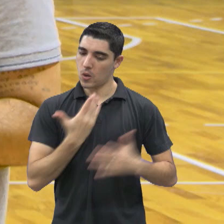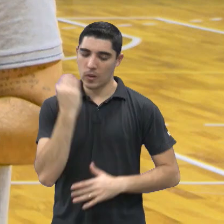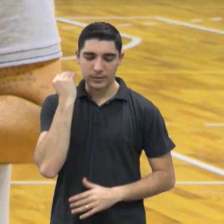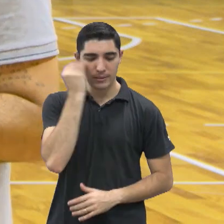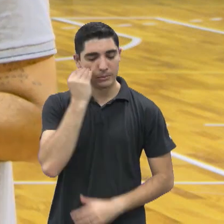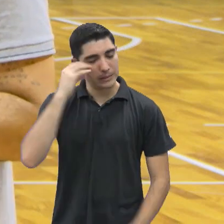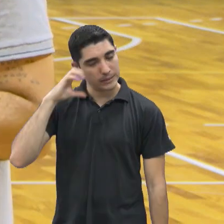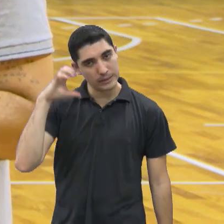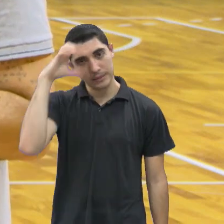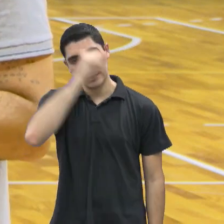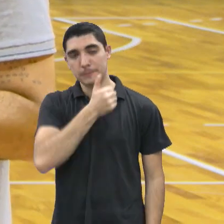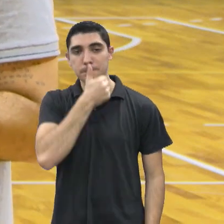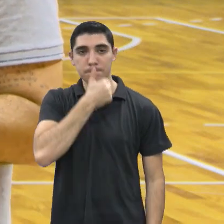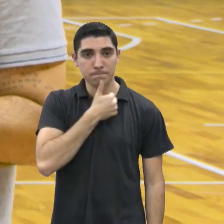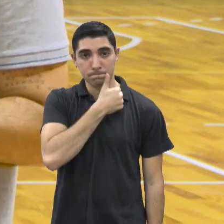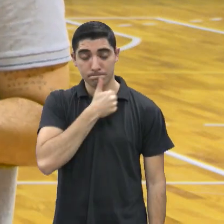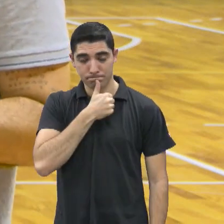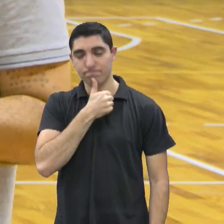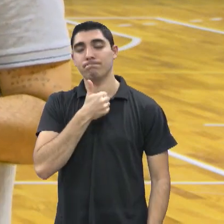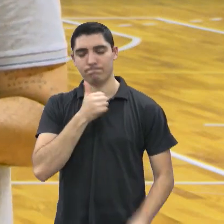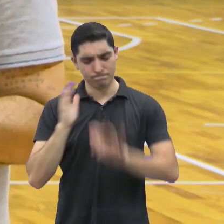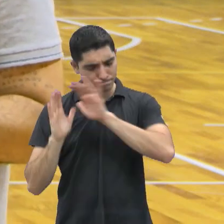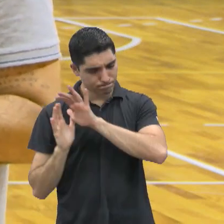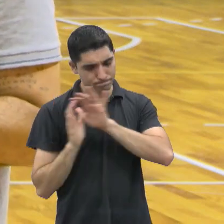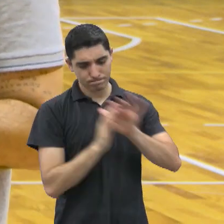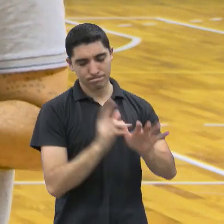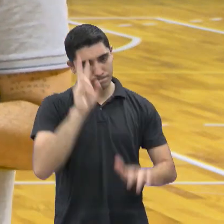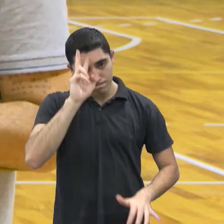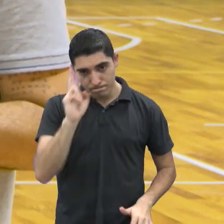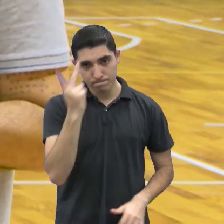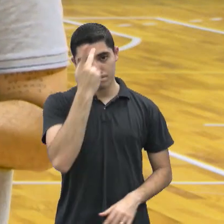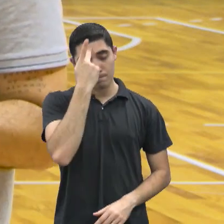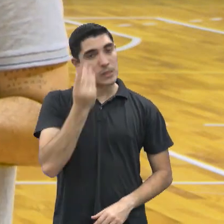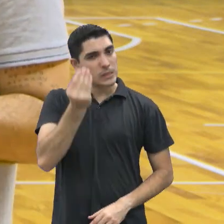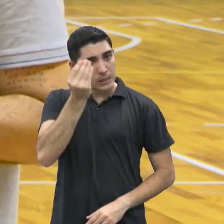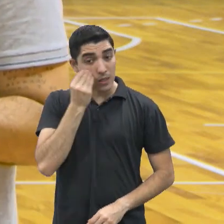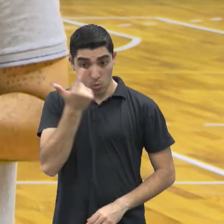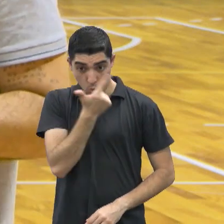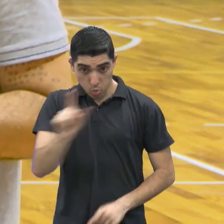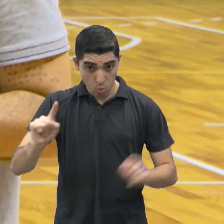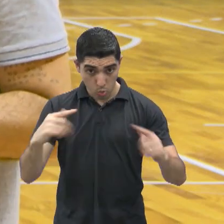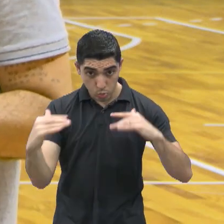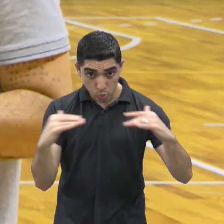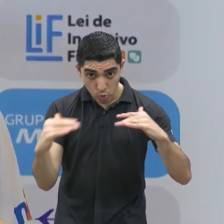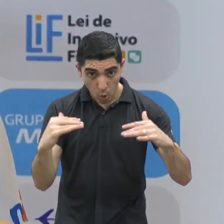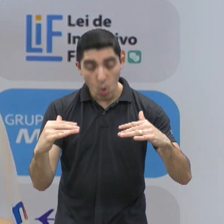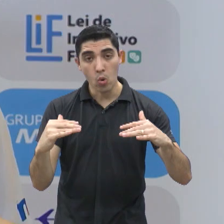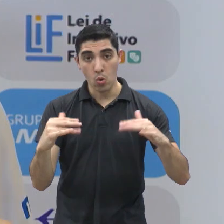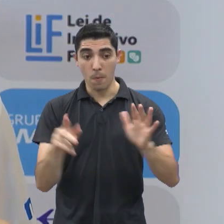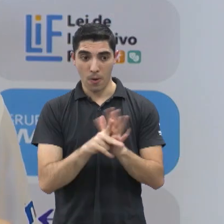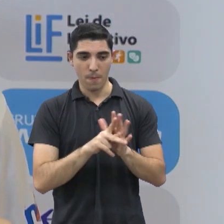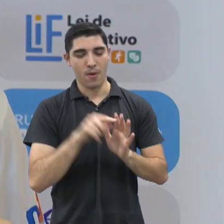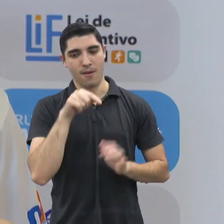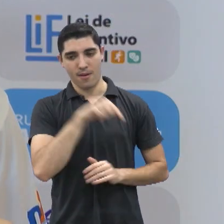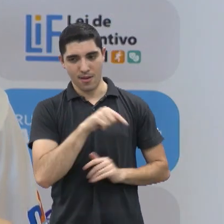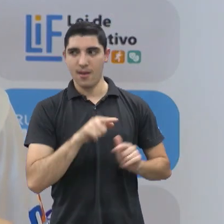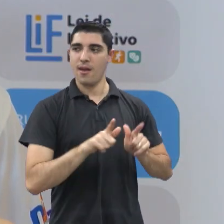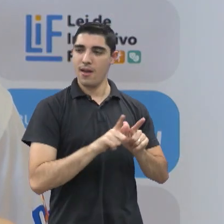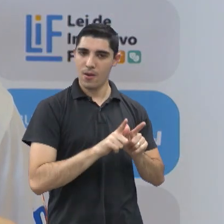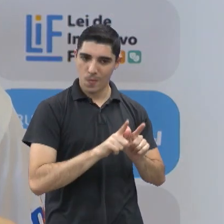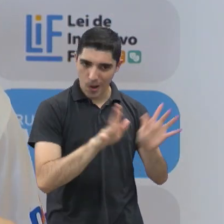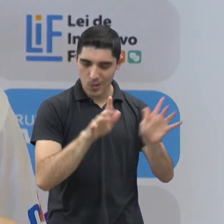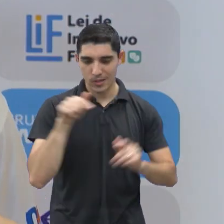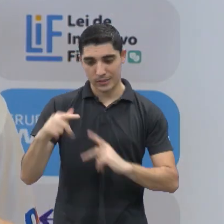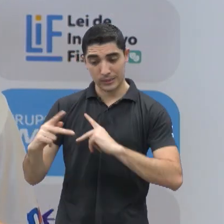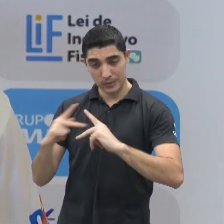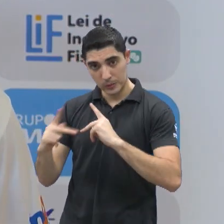resultados, virar a página e tentar uma recuperação na próxima partida contra o Guarulhos. Vencer todos os jogos agora não